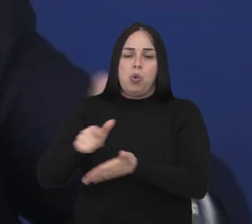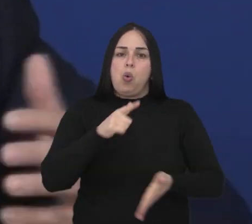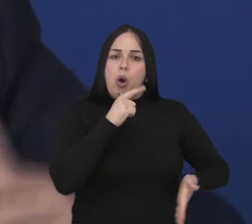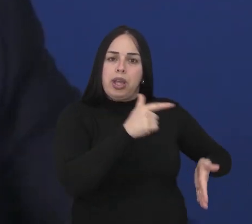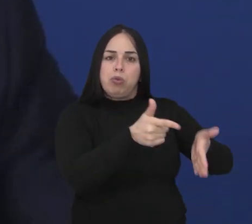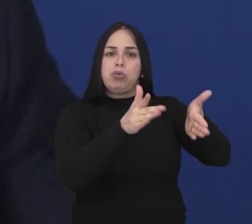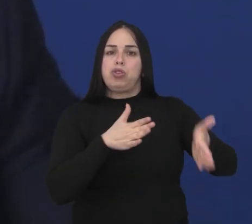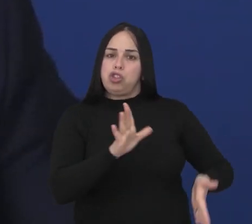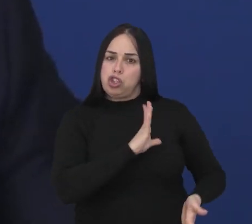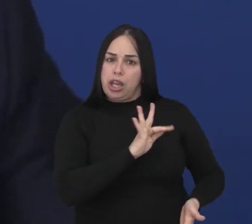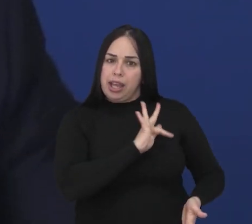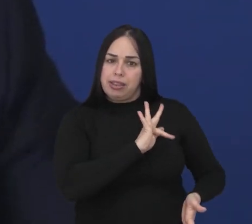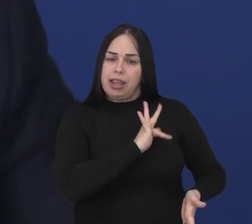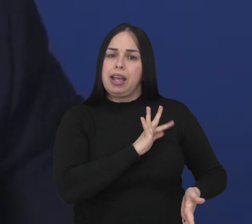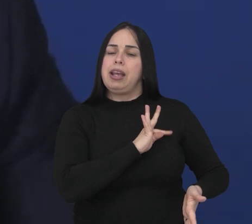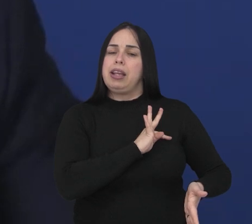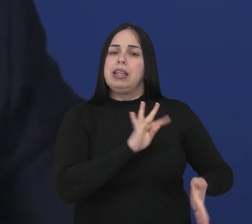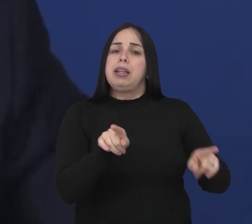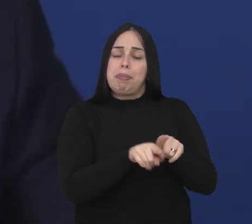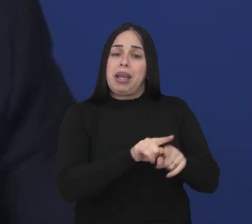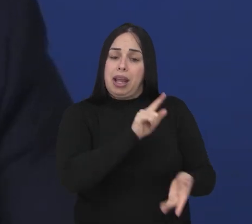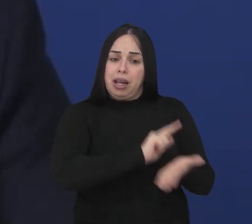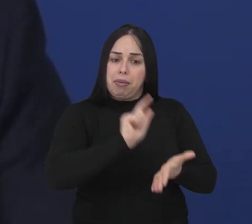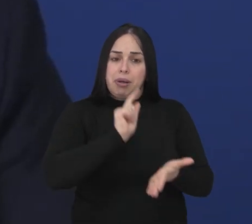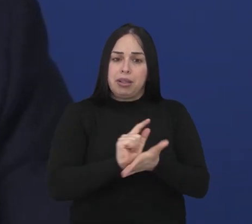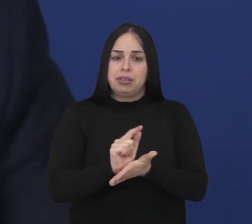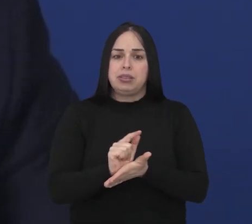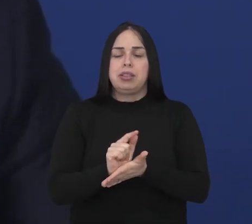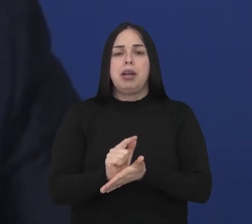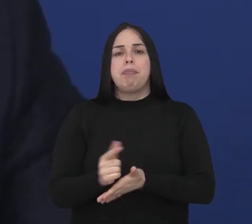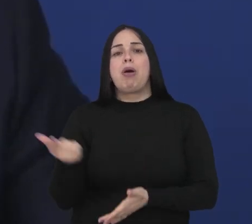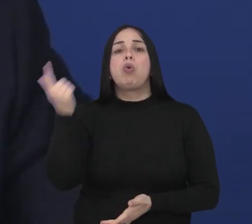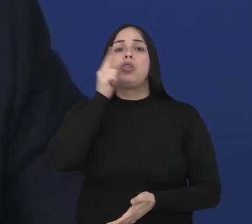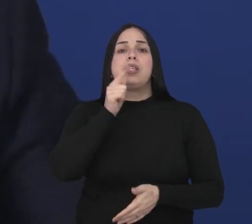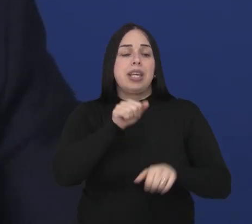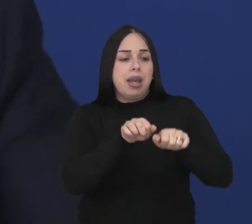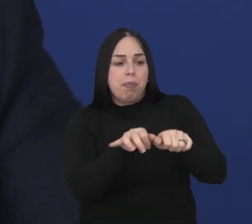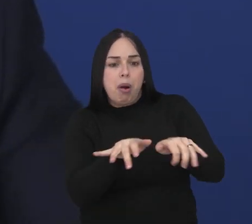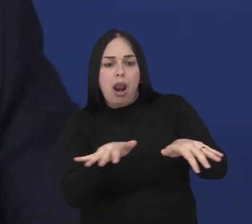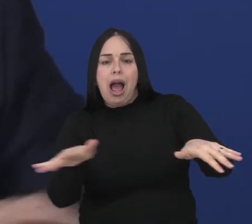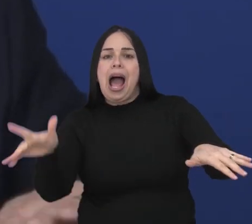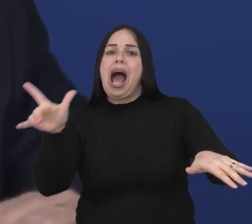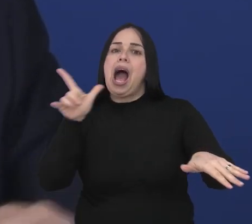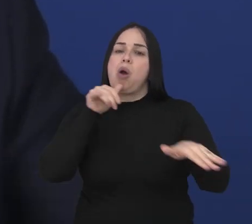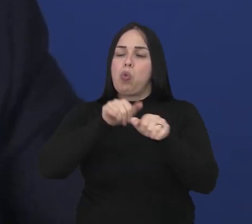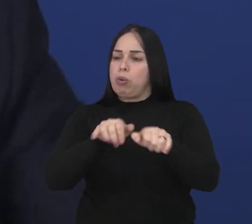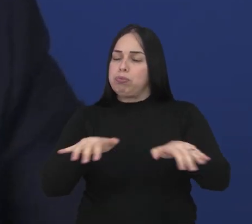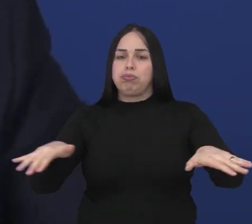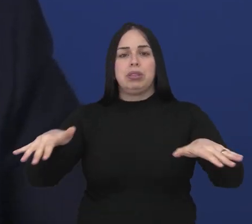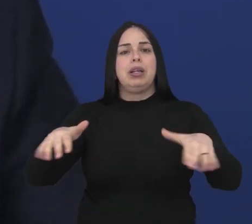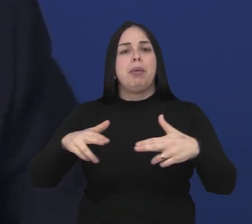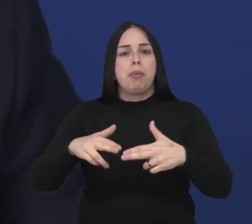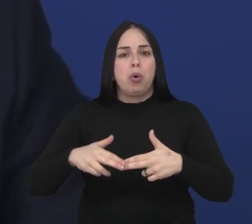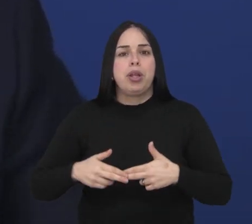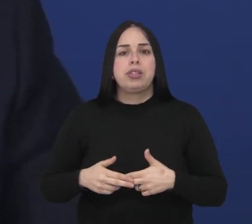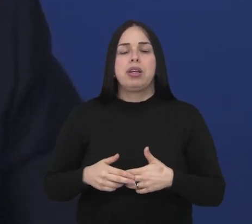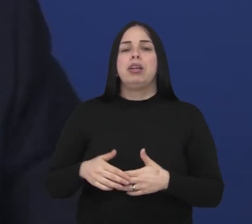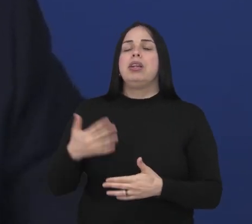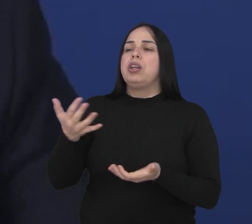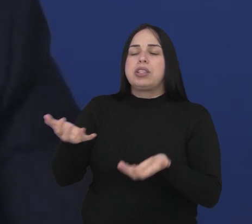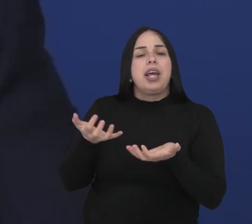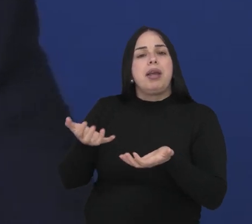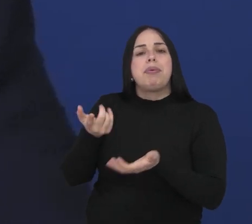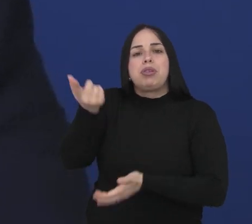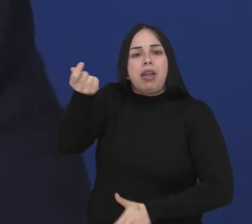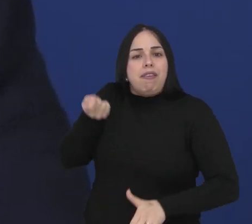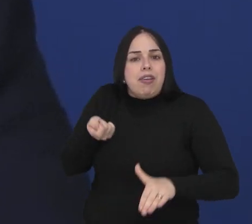despoluir o Tietê, ou seja, tudo aquilo que tem a ver com uma maior resiliência. Então, alcançar as pessoas é fundamental, é pacífico. Para isso é